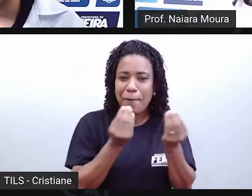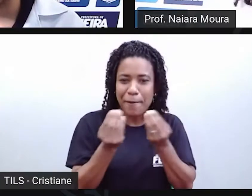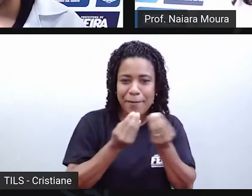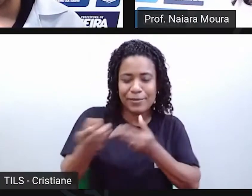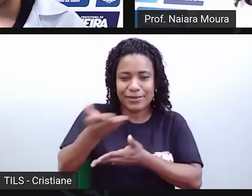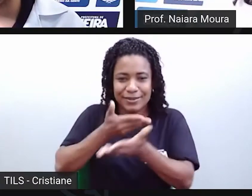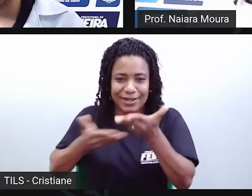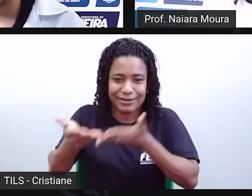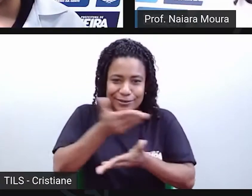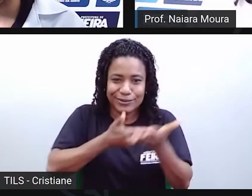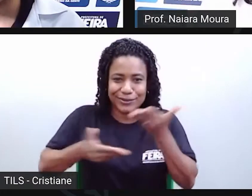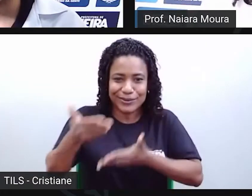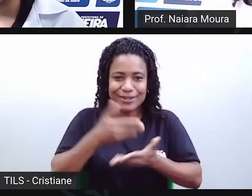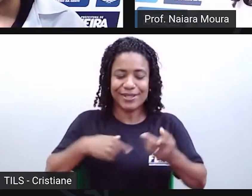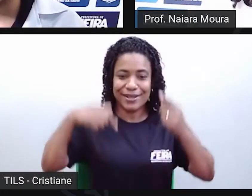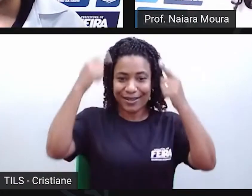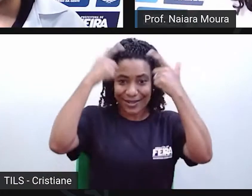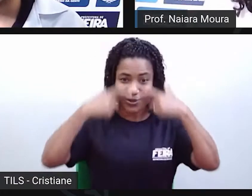nossas aparências